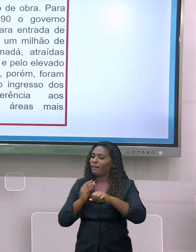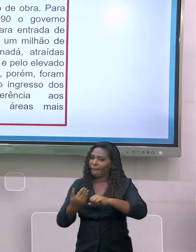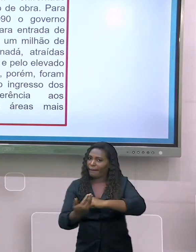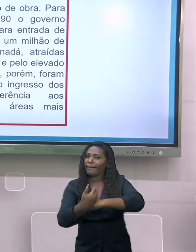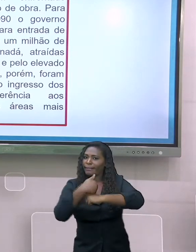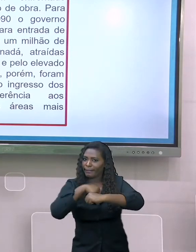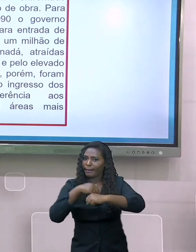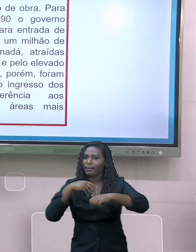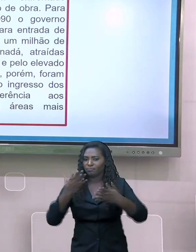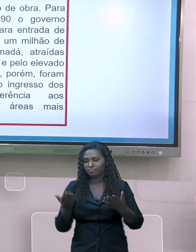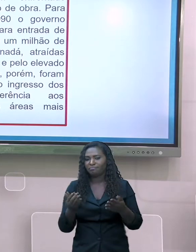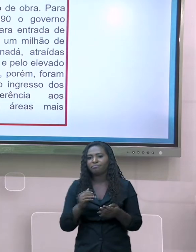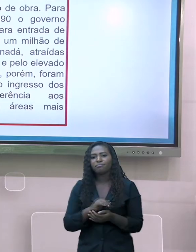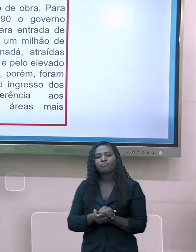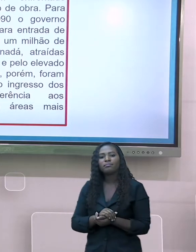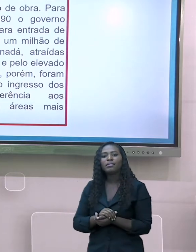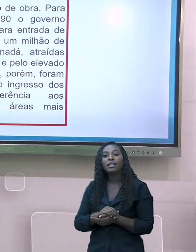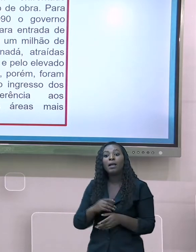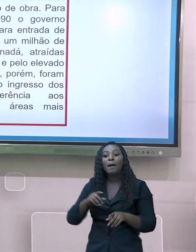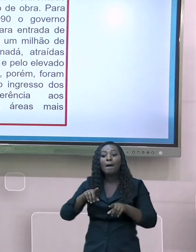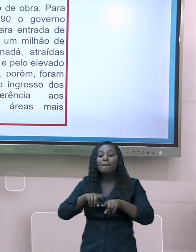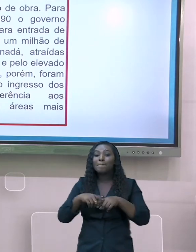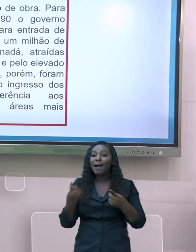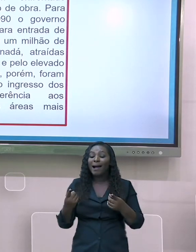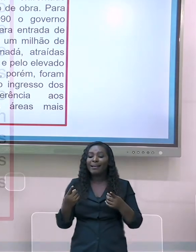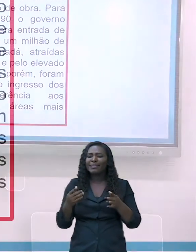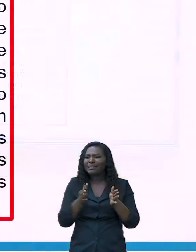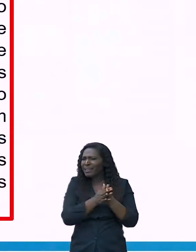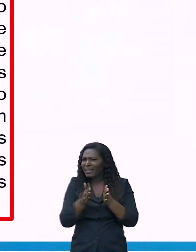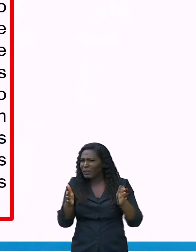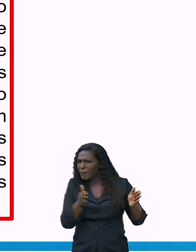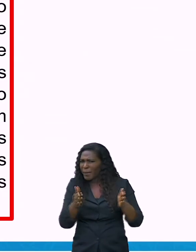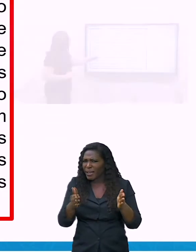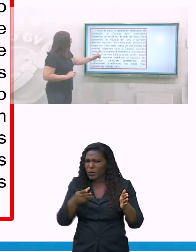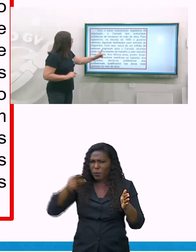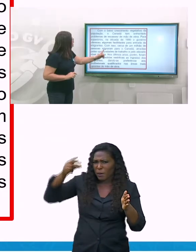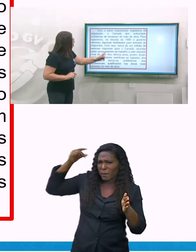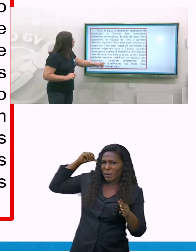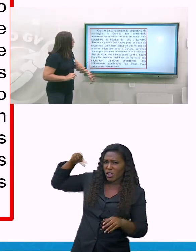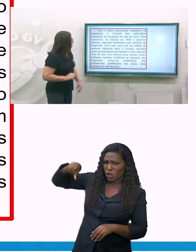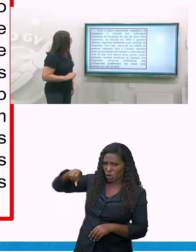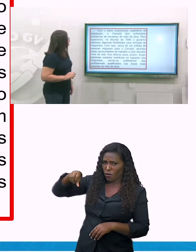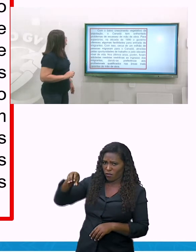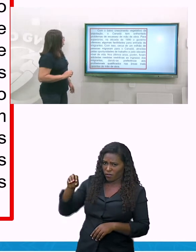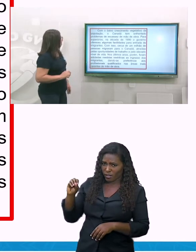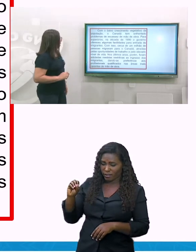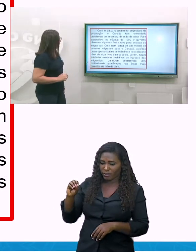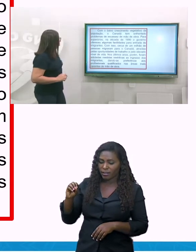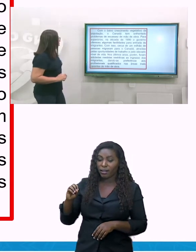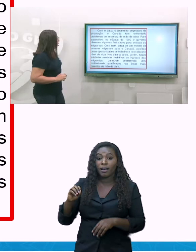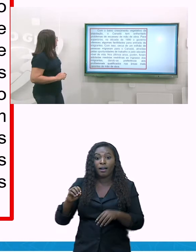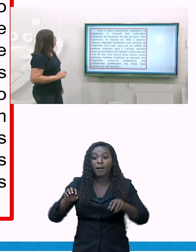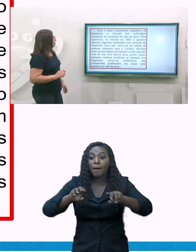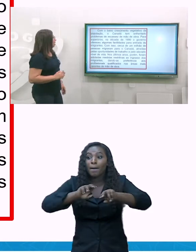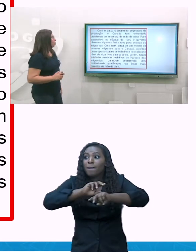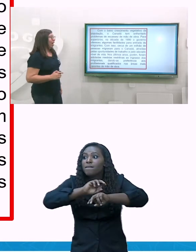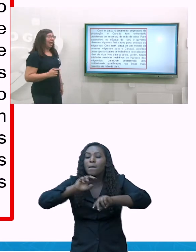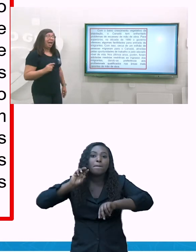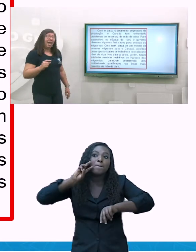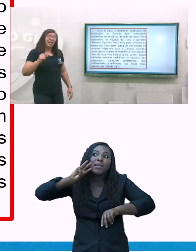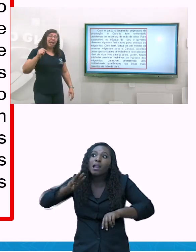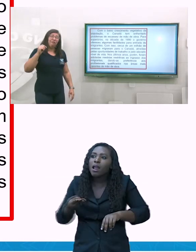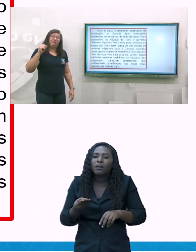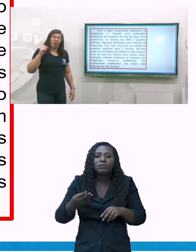de pessoas migraram para o Canadá, atraídas pela oportunidade de trabalho e